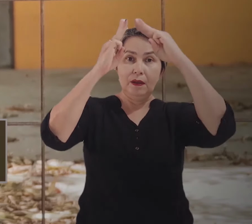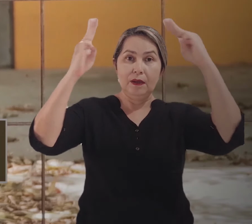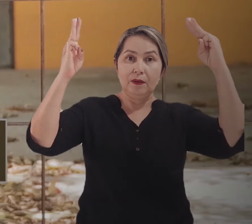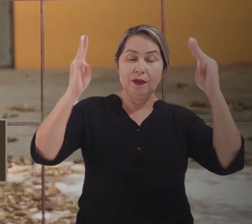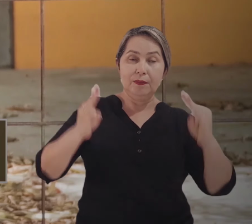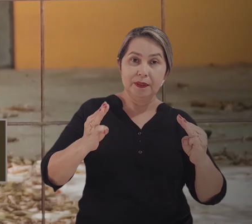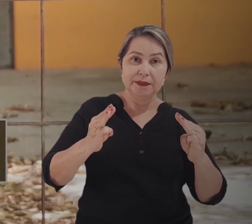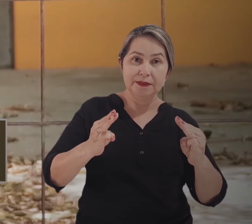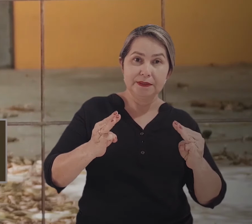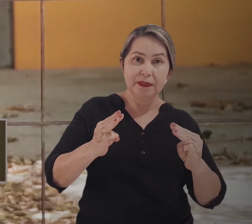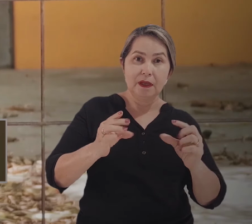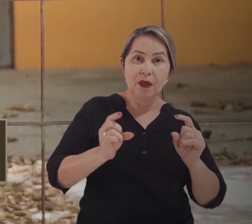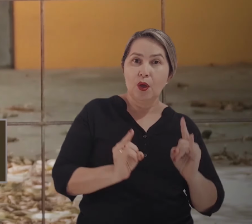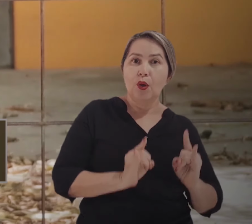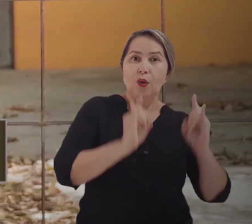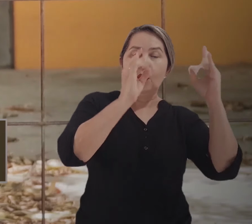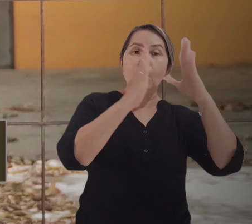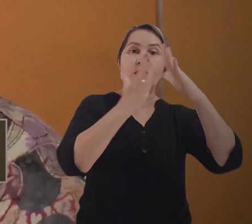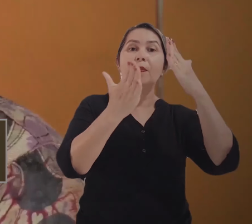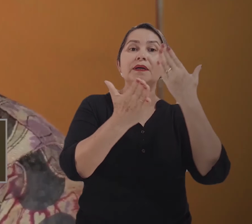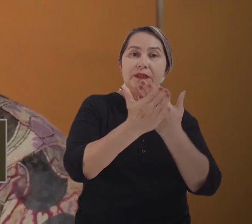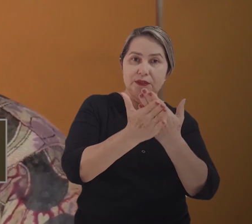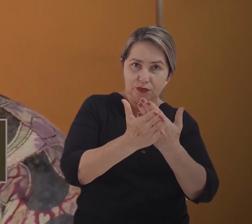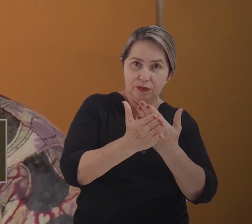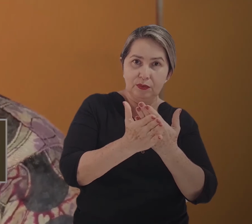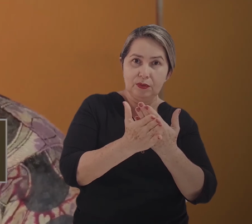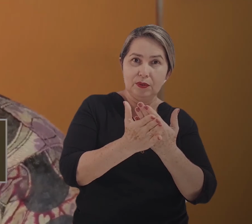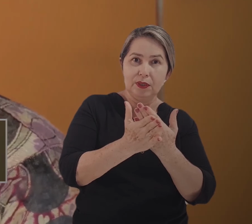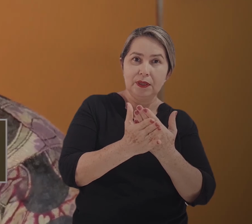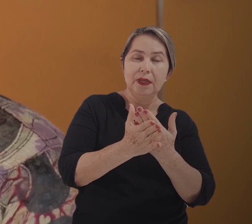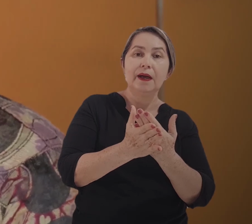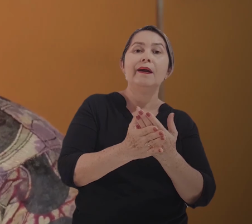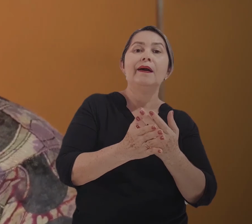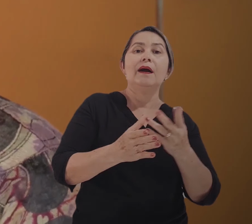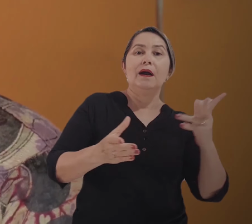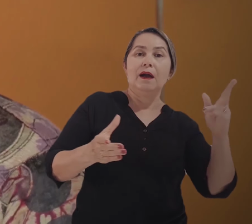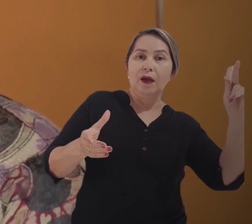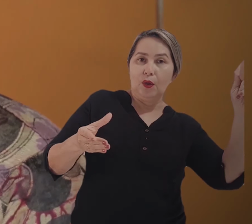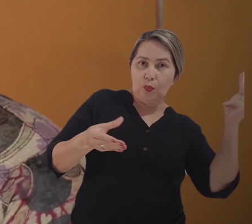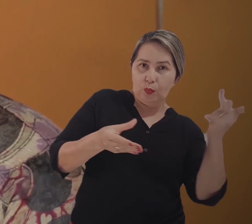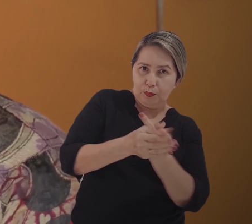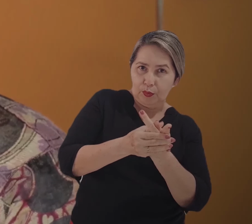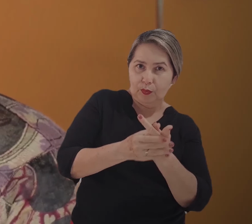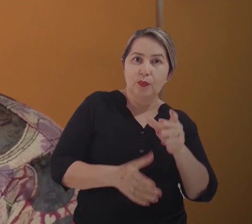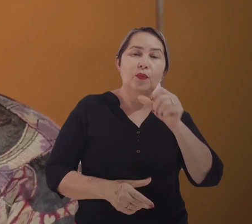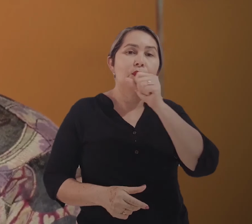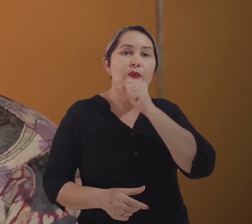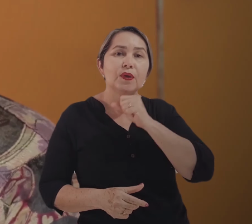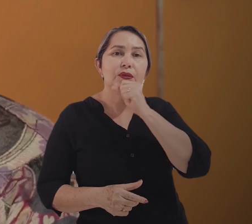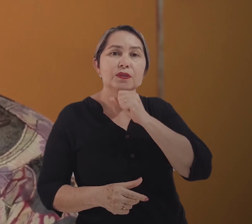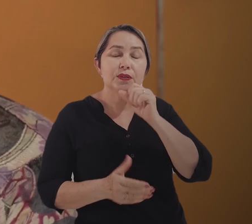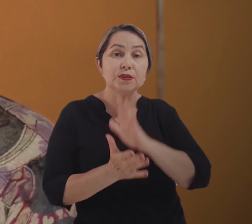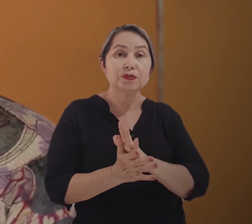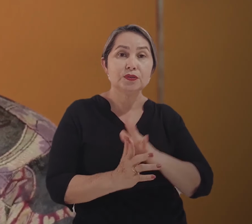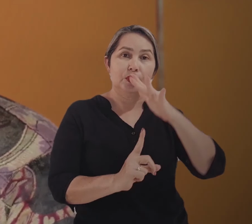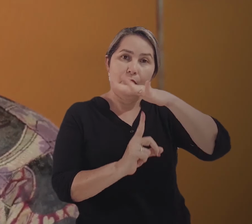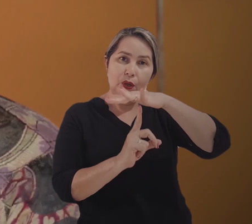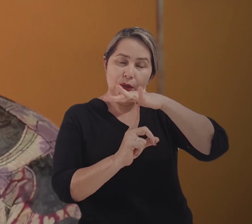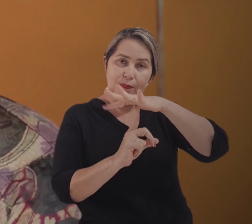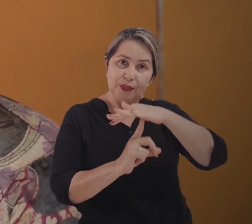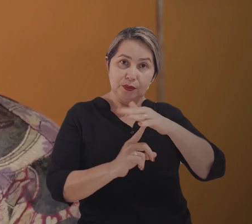hoje é o PROCON, da igreja, né, e do mercado antigo. Também que foi, hoje